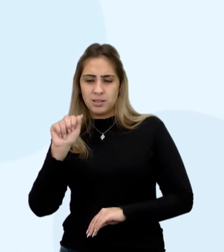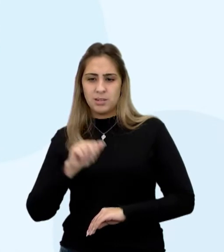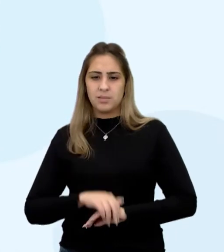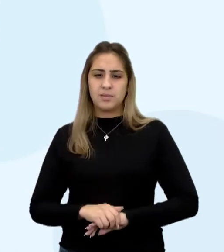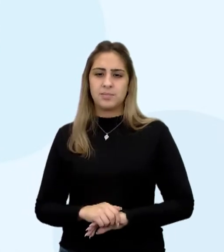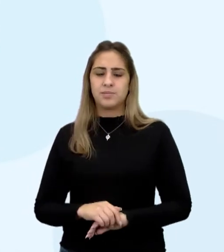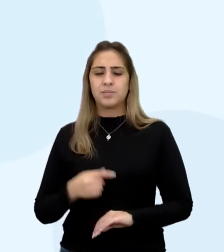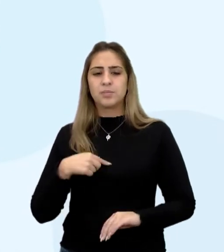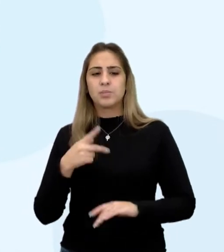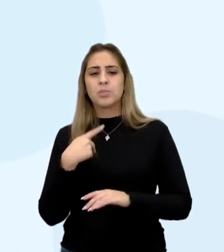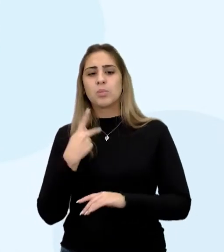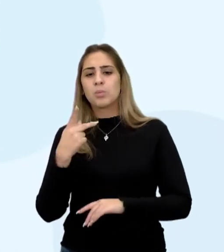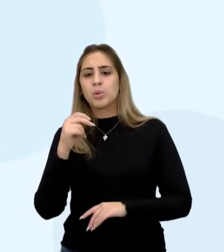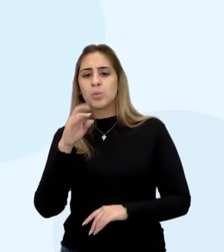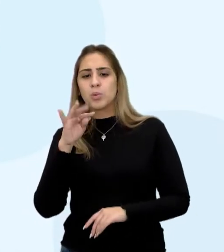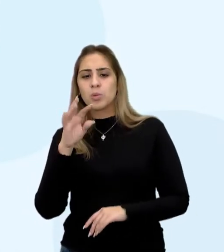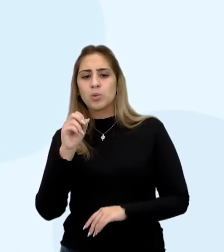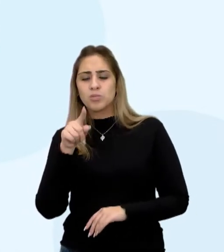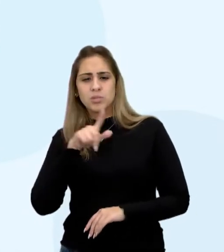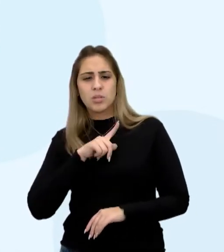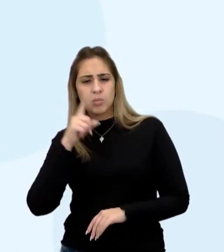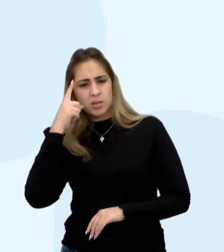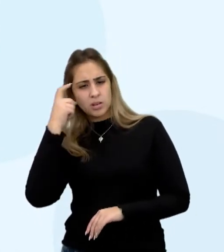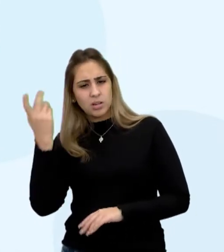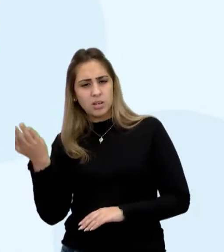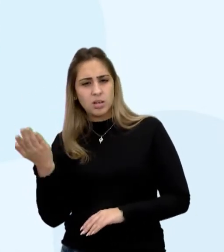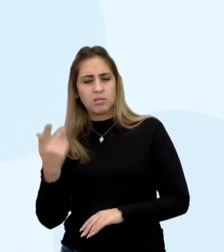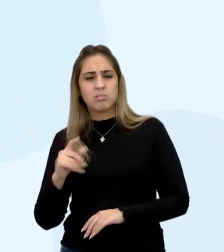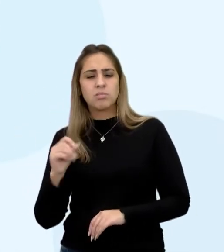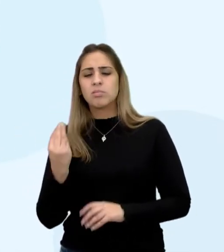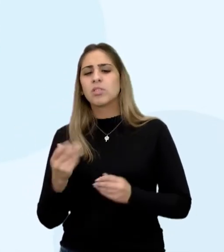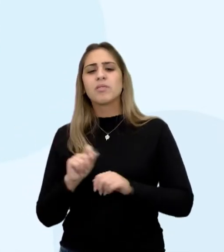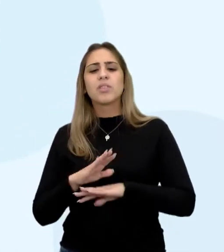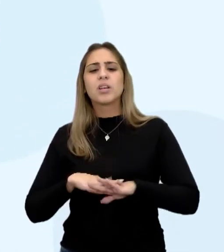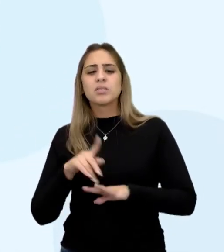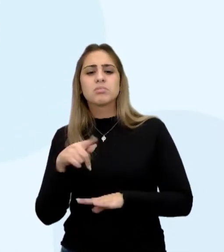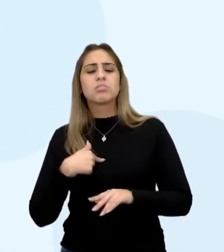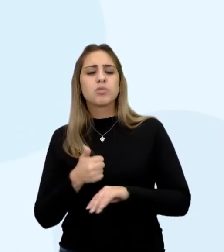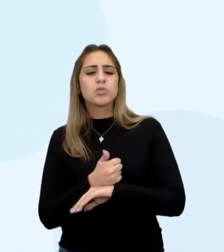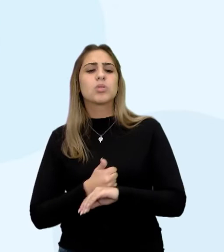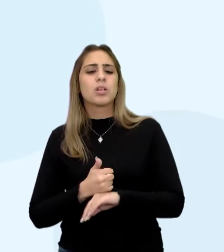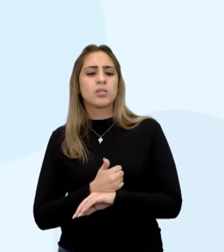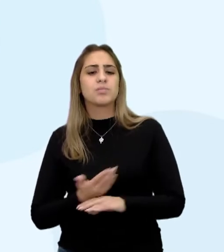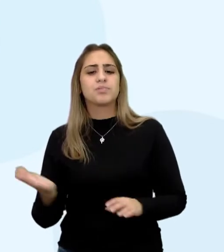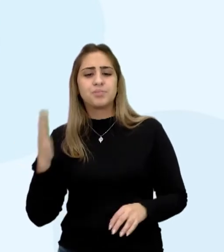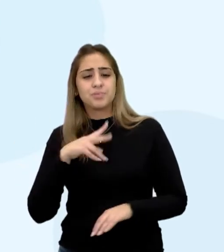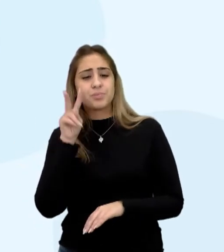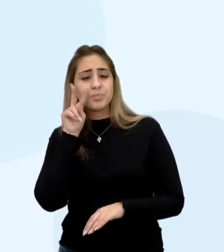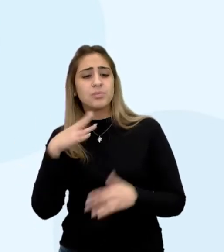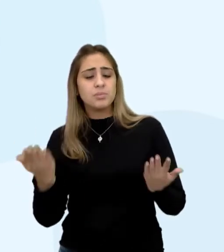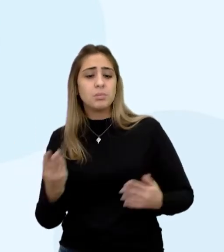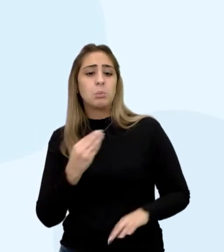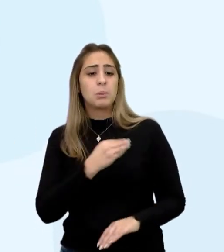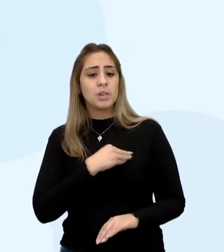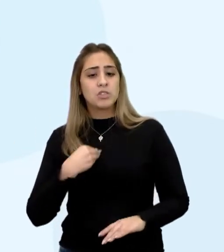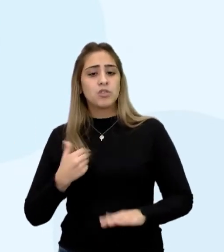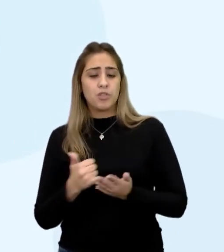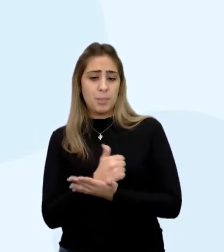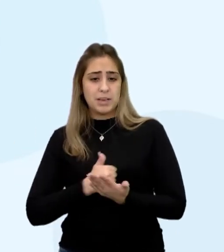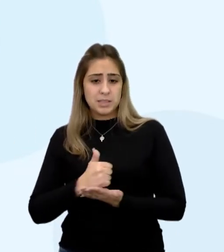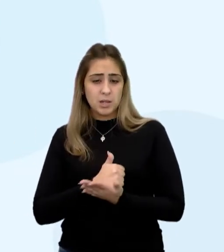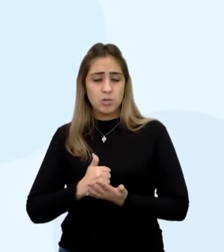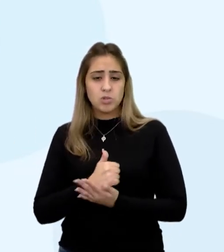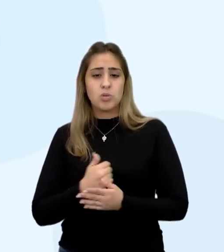da justiça. Você tem alguma ideia sobre o que fazem esses profissionais? Vamos ver então.